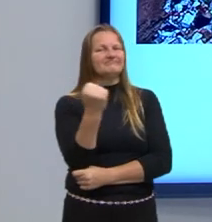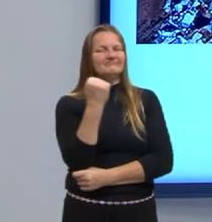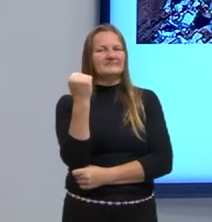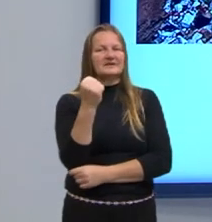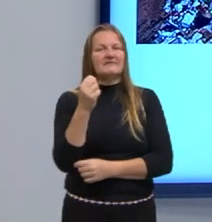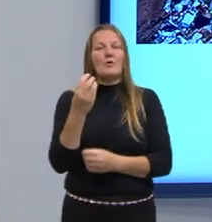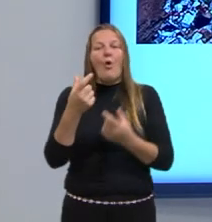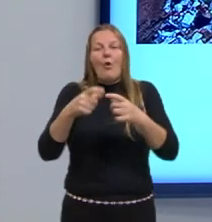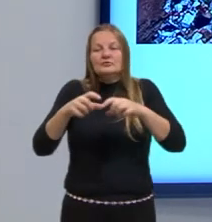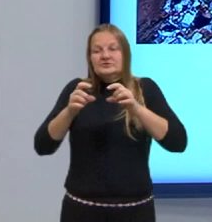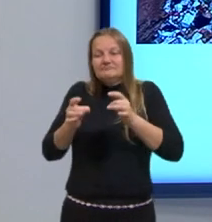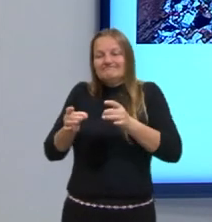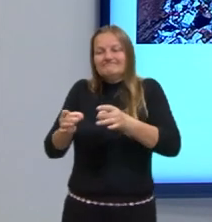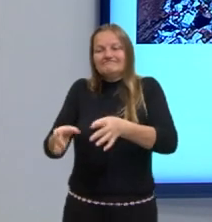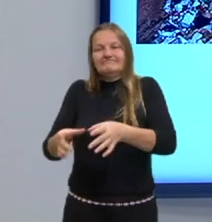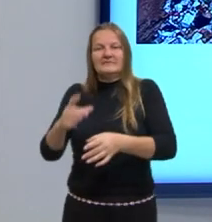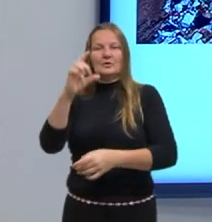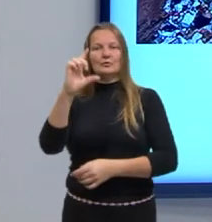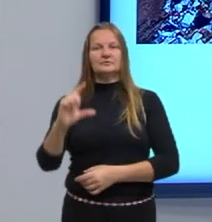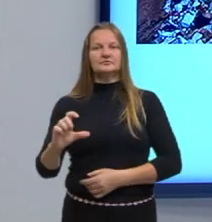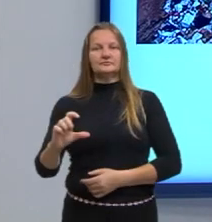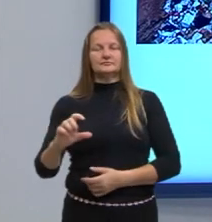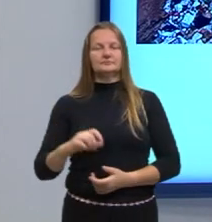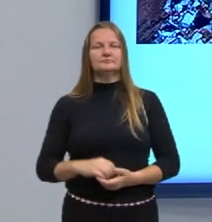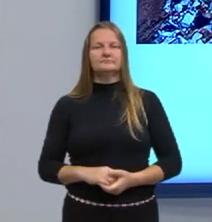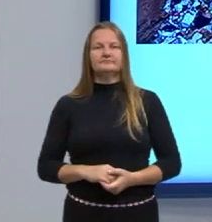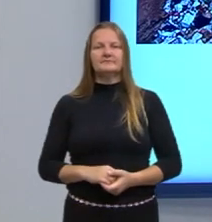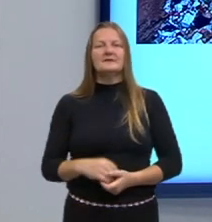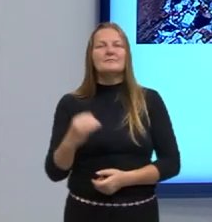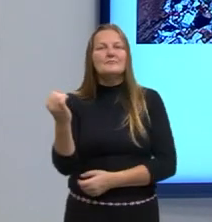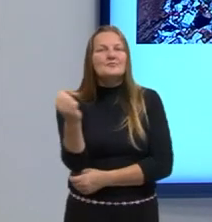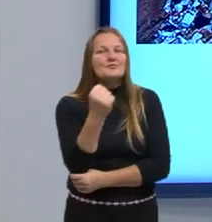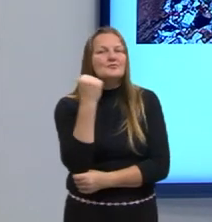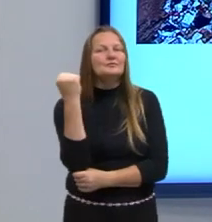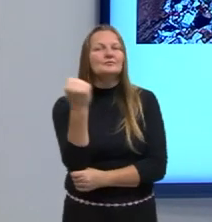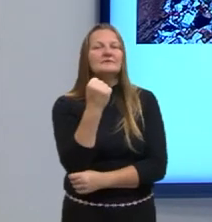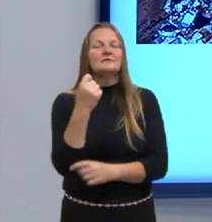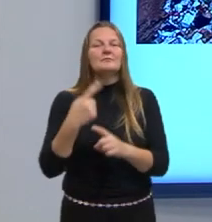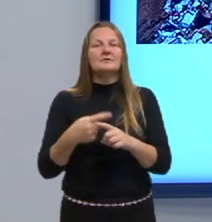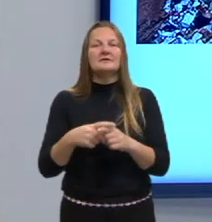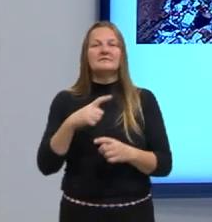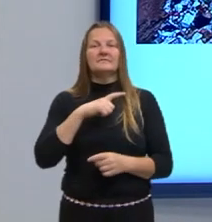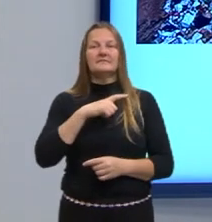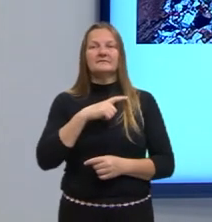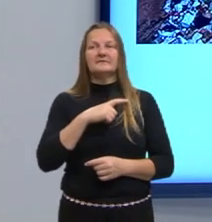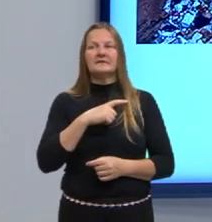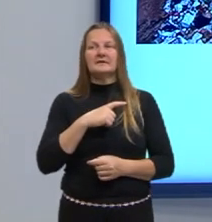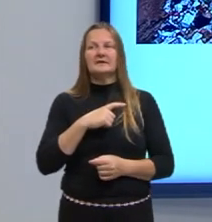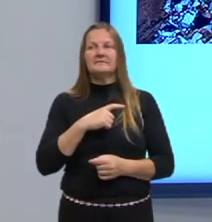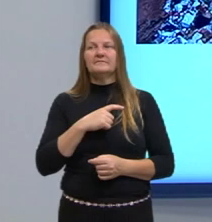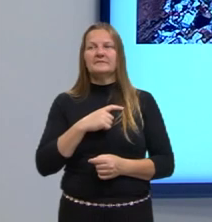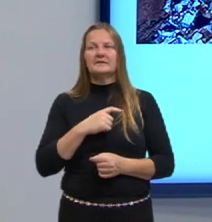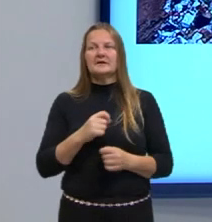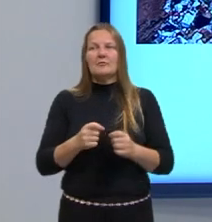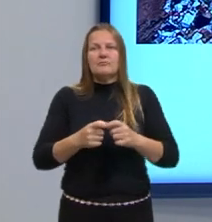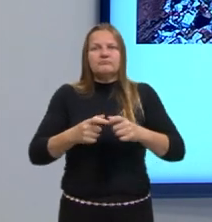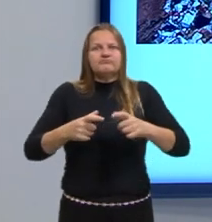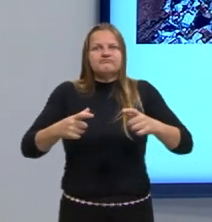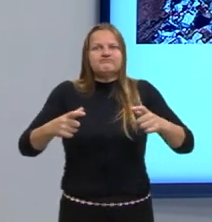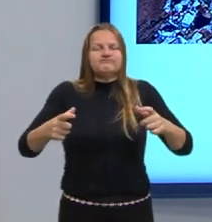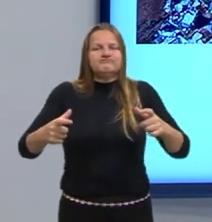descarte do lixo tá isso é muito grave porque vai ter ocasionamento de grandes